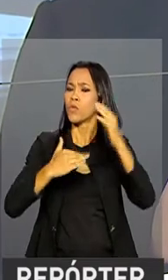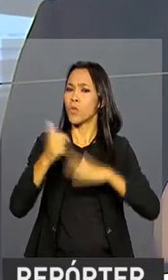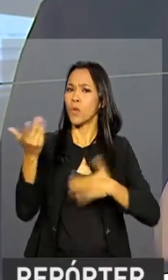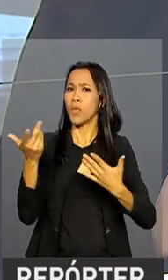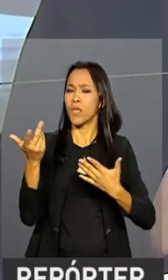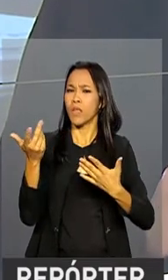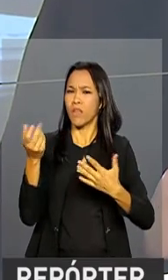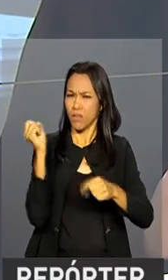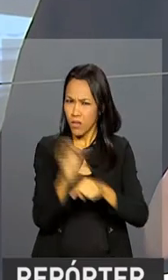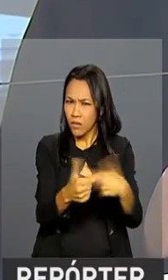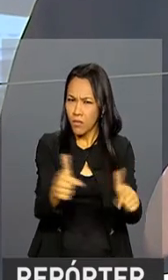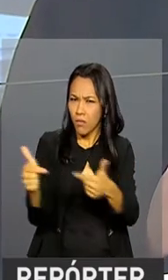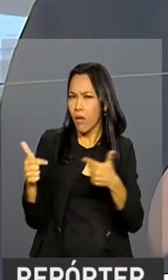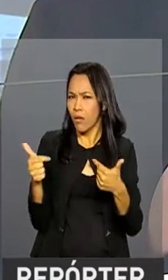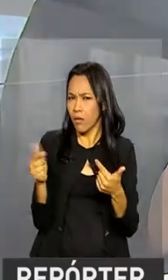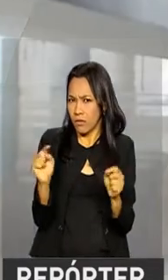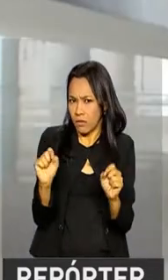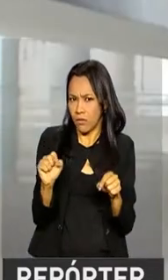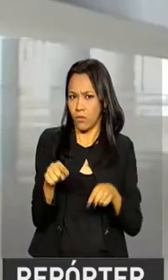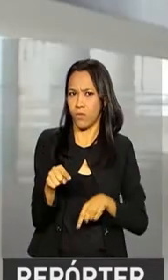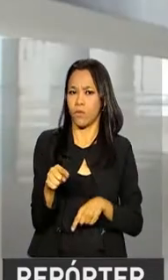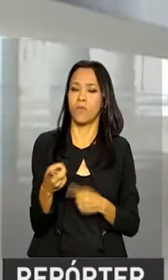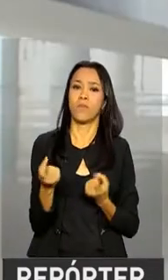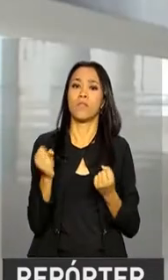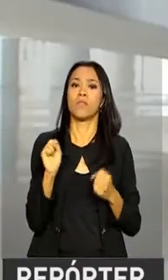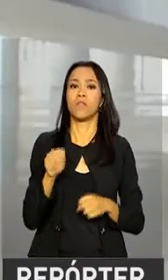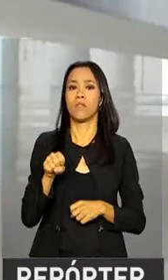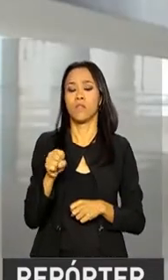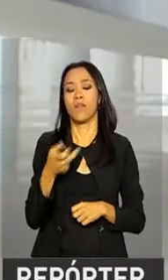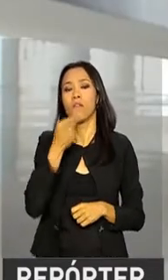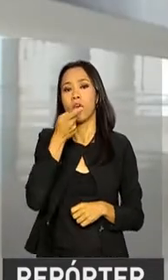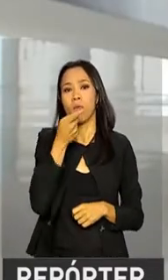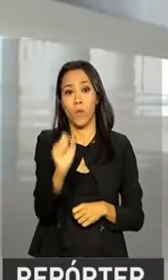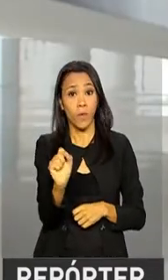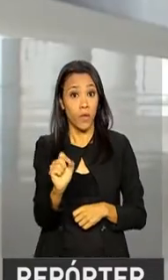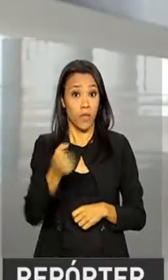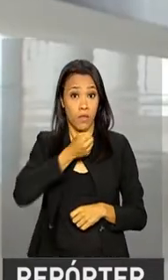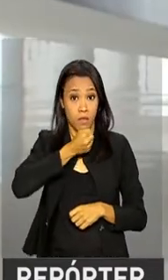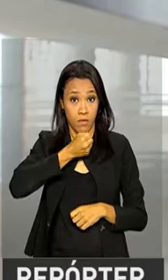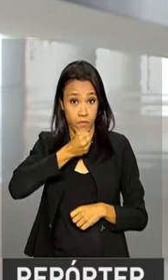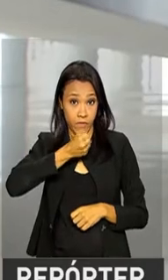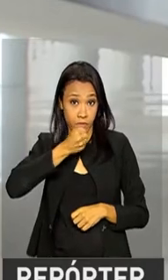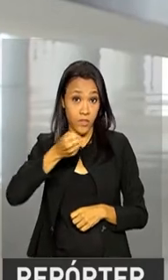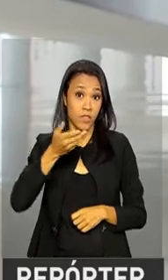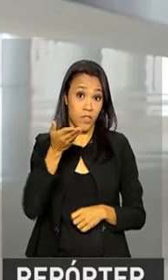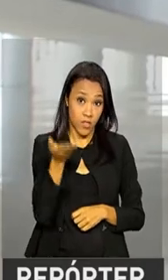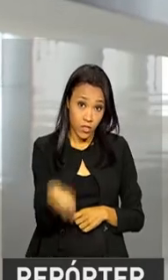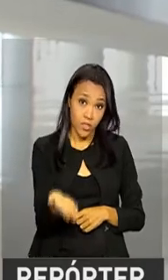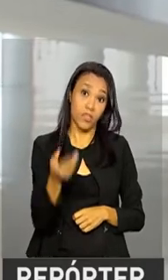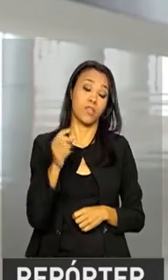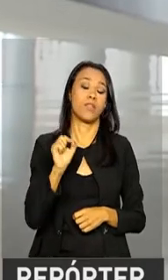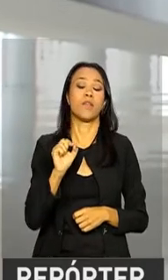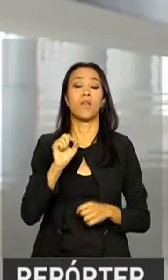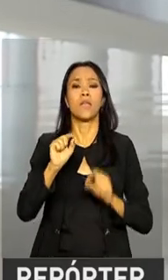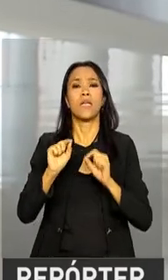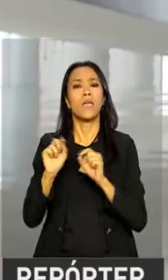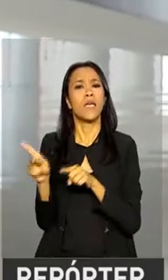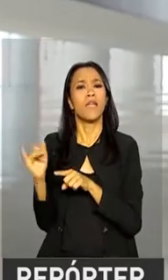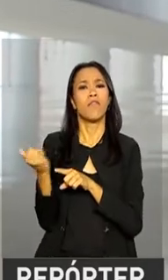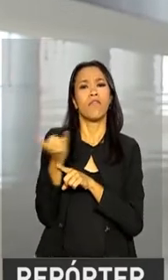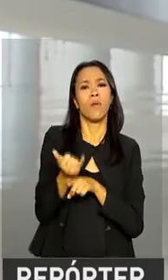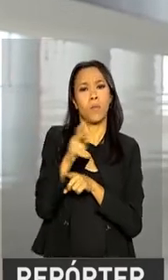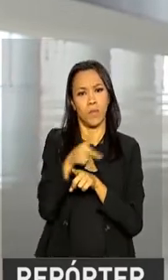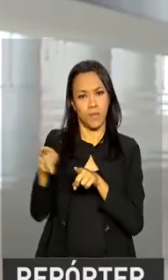isso exatamente ele deu essa declaração em uma entrevista à agência de notícias roy powers do presente afirmou